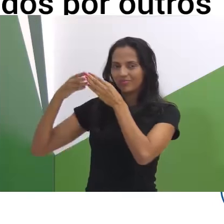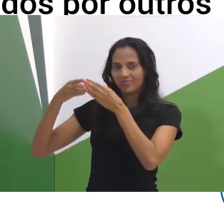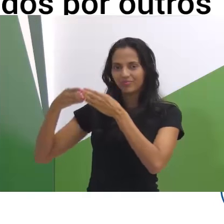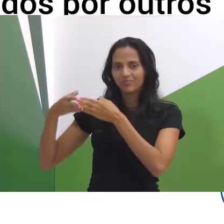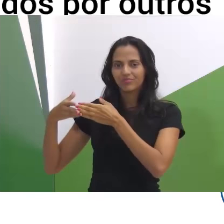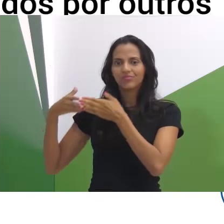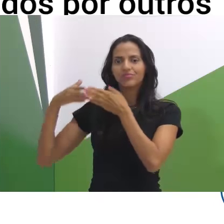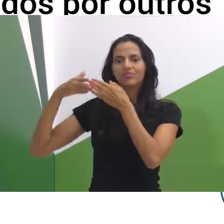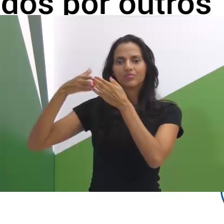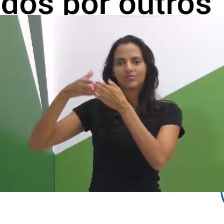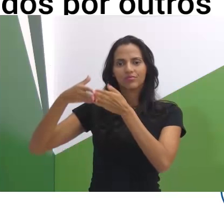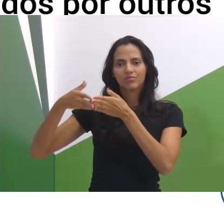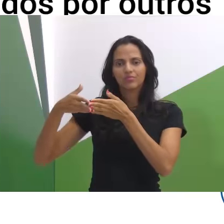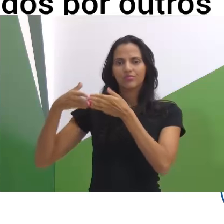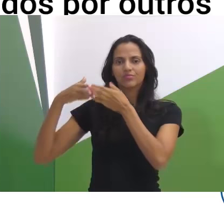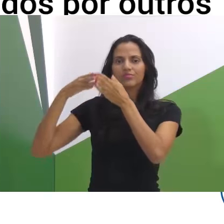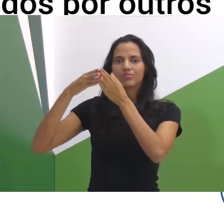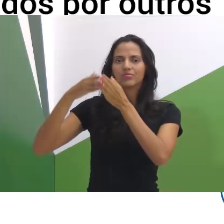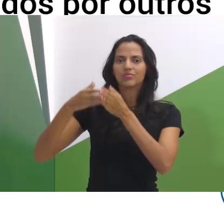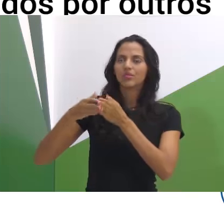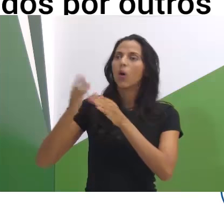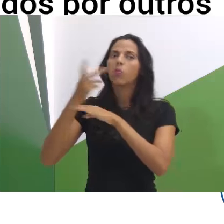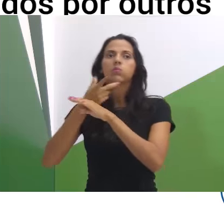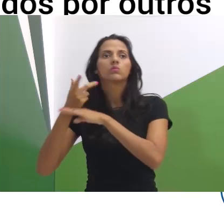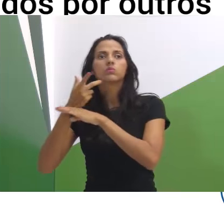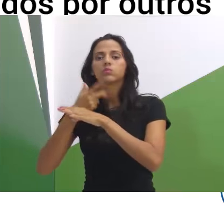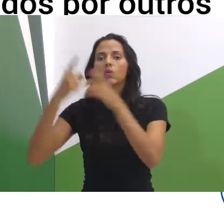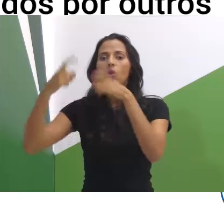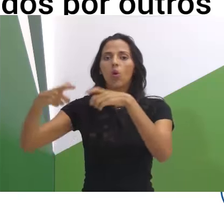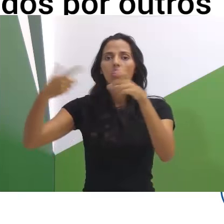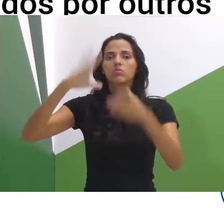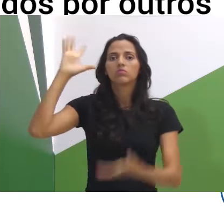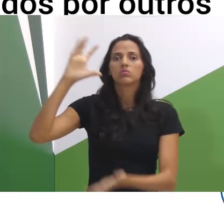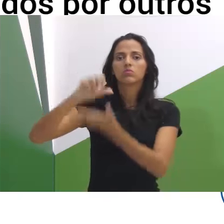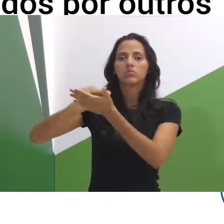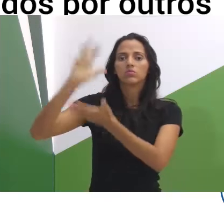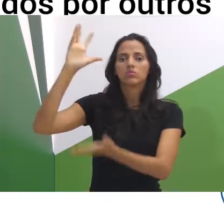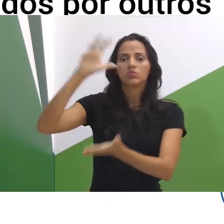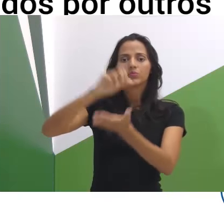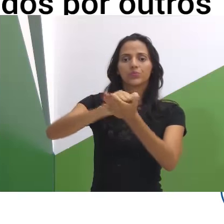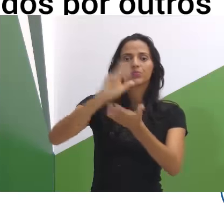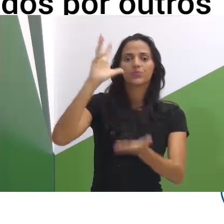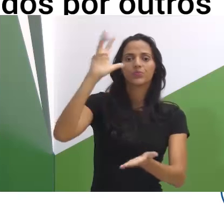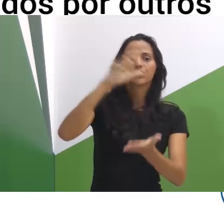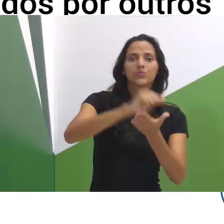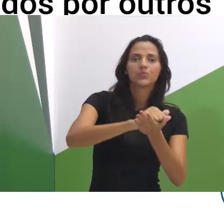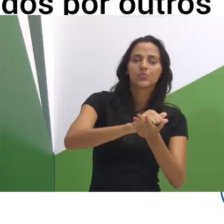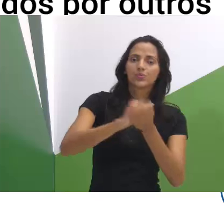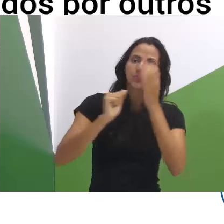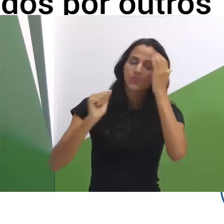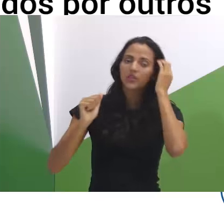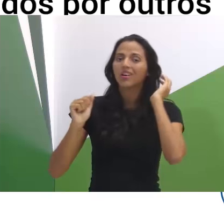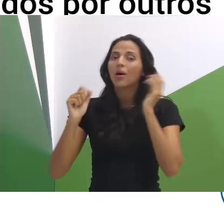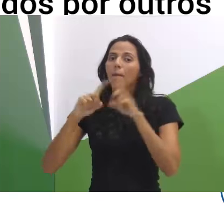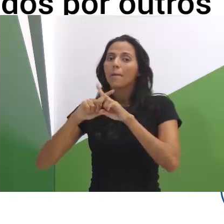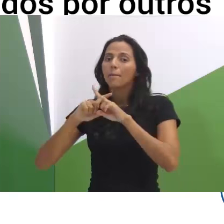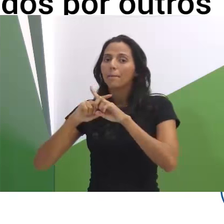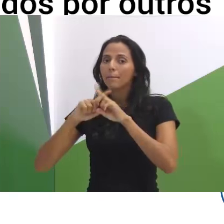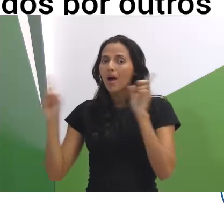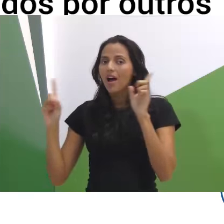Eram membros Da África Ocidental E eles passaram A ser escravizados A partir do momento Em que